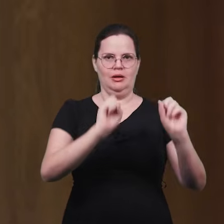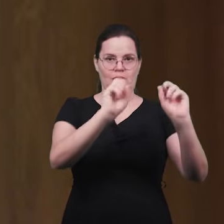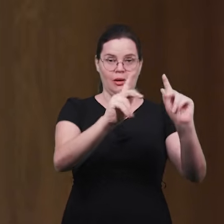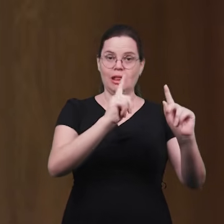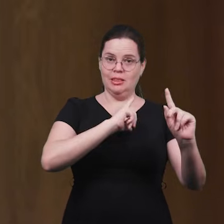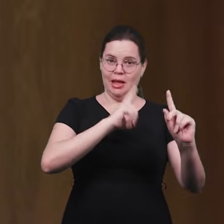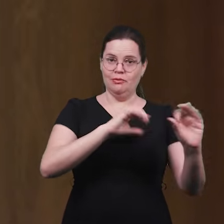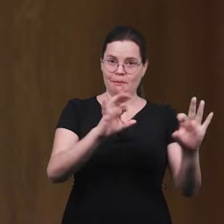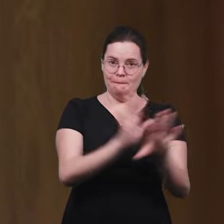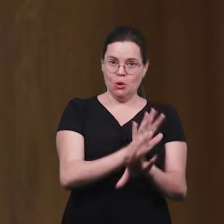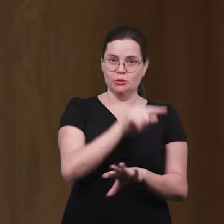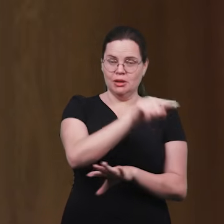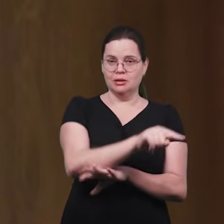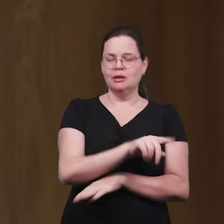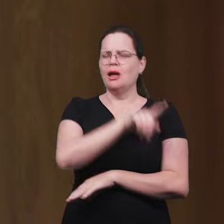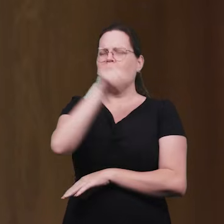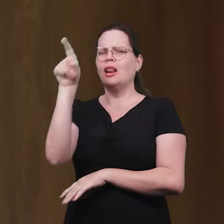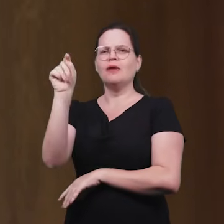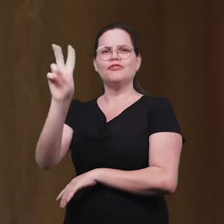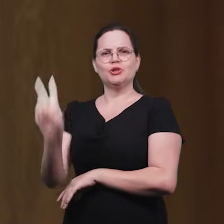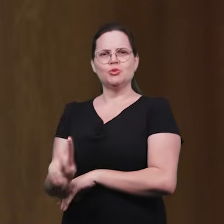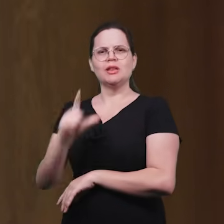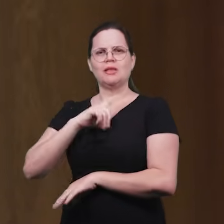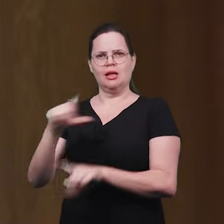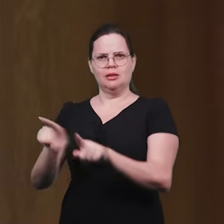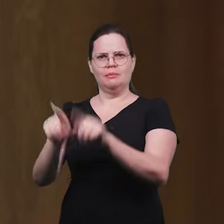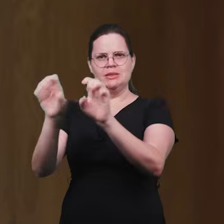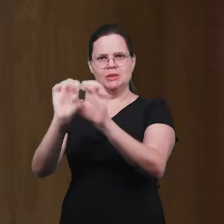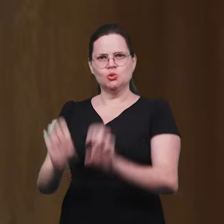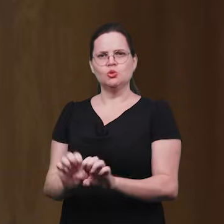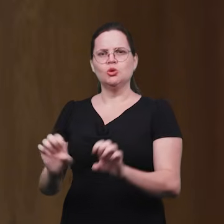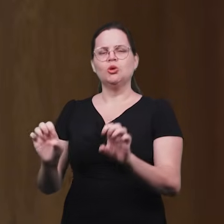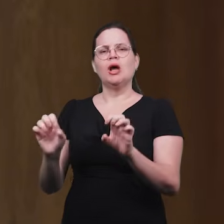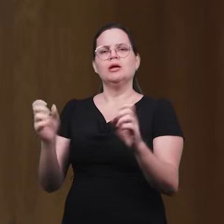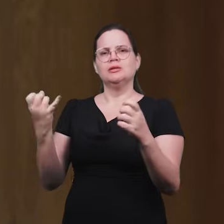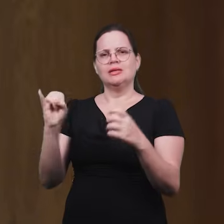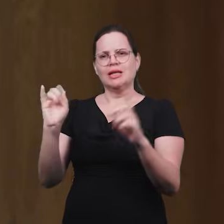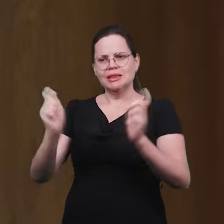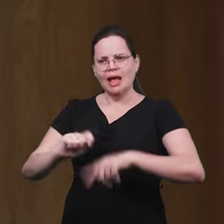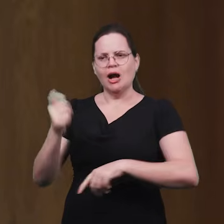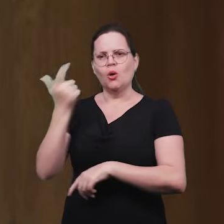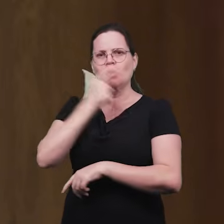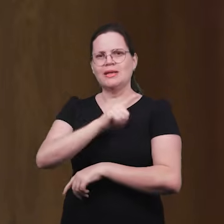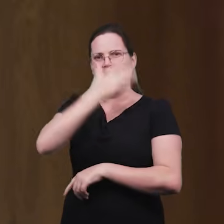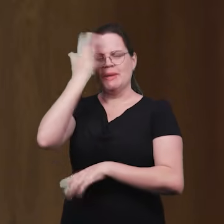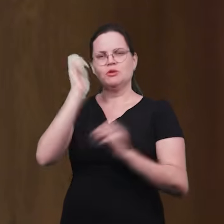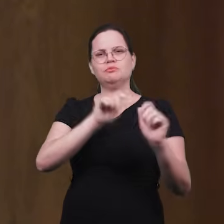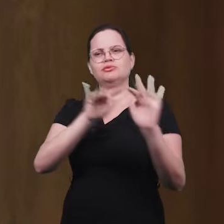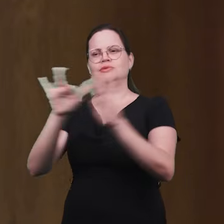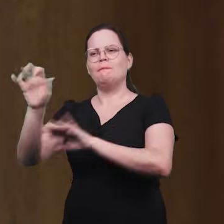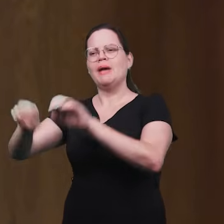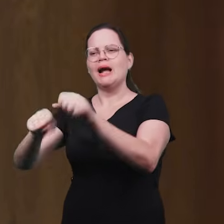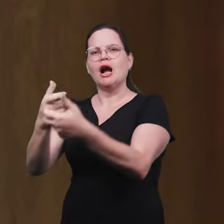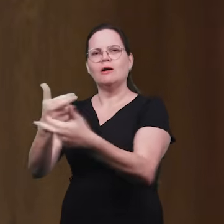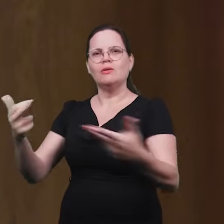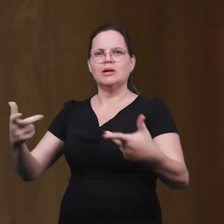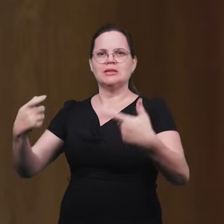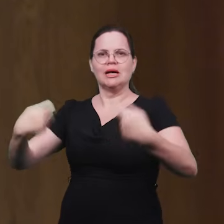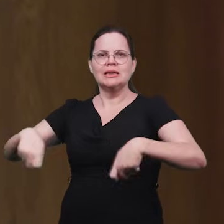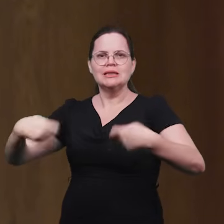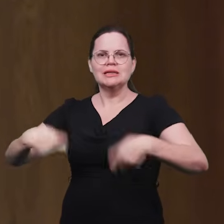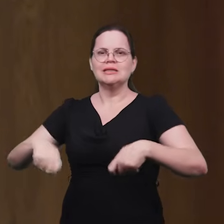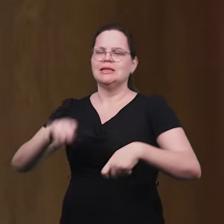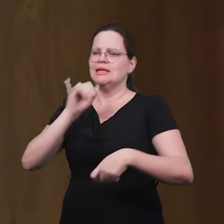na Venezuela, tem estrutura para receber esses benefícios, essas doações para poder suprir